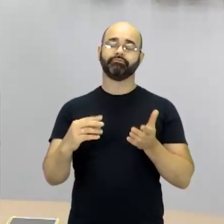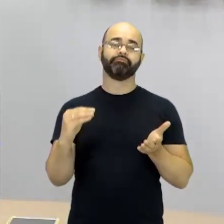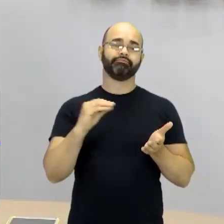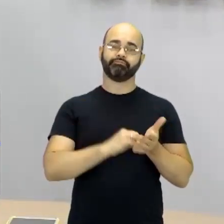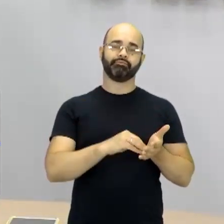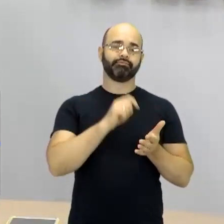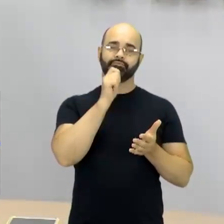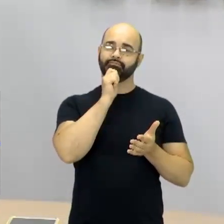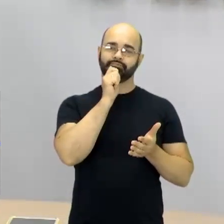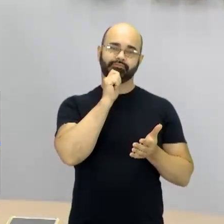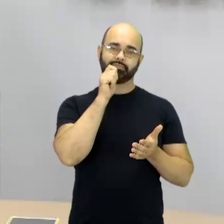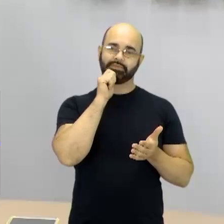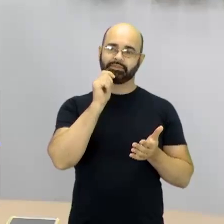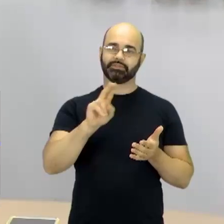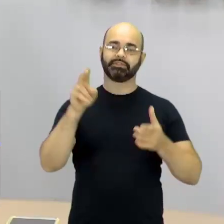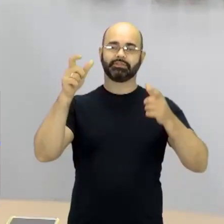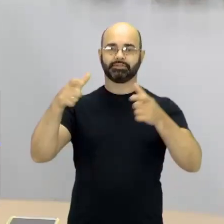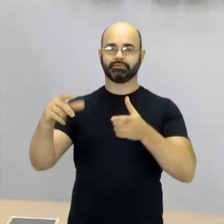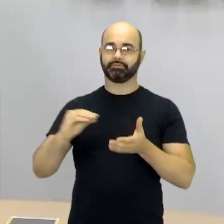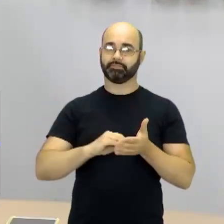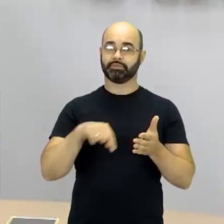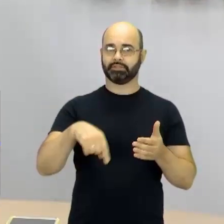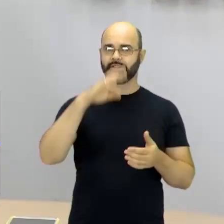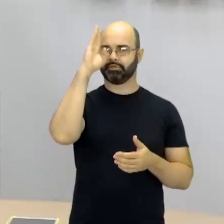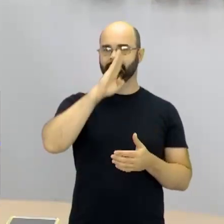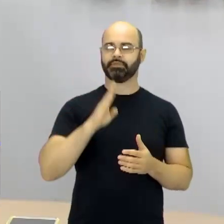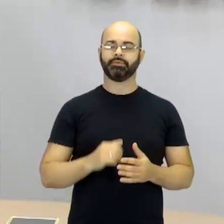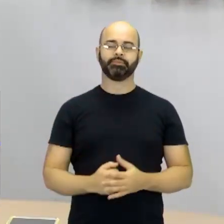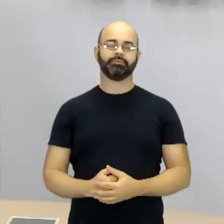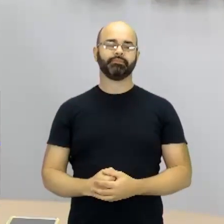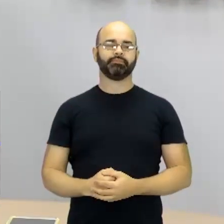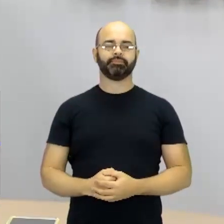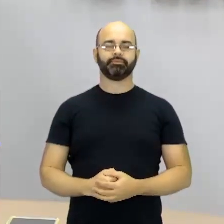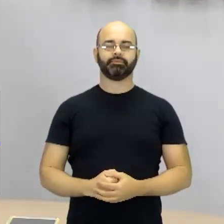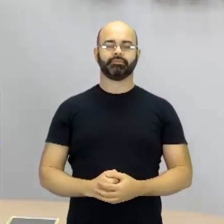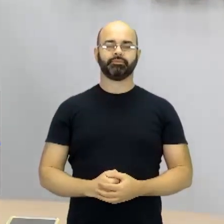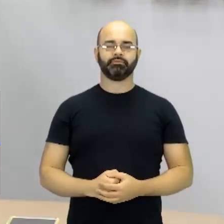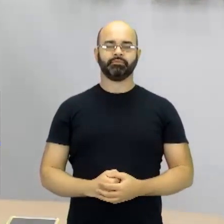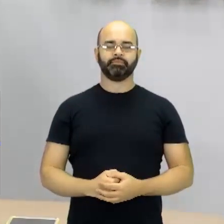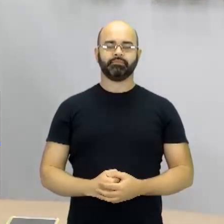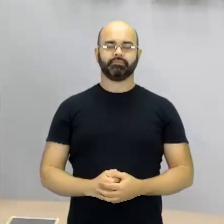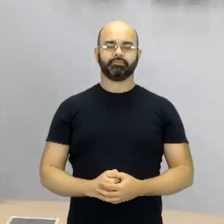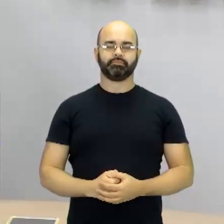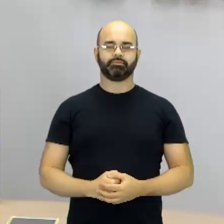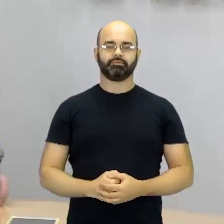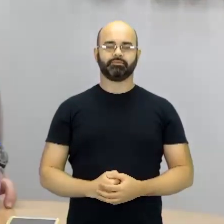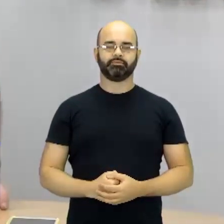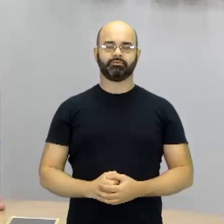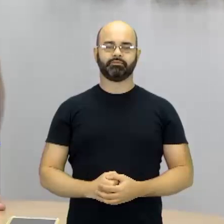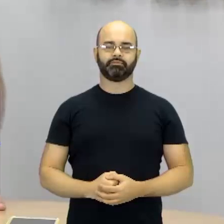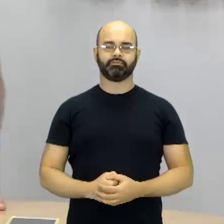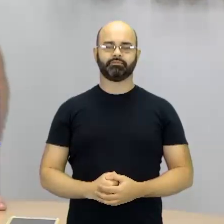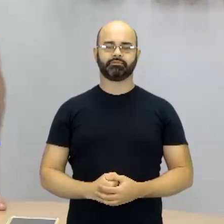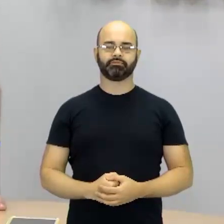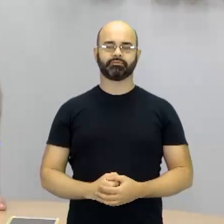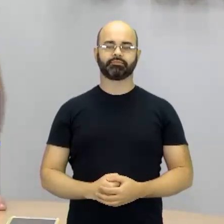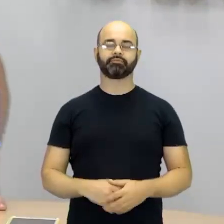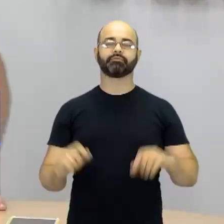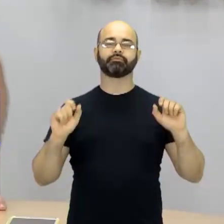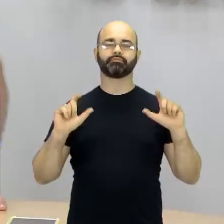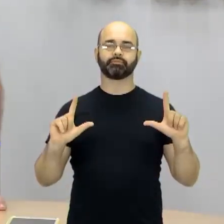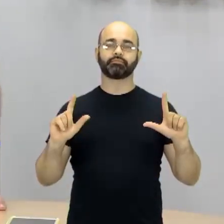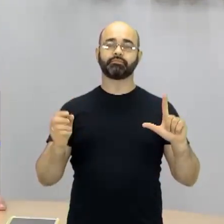unidades de conservação aqui no Brasil. Eu trouxe aí o quadro, né, até citei algumas informações desse quadro, né, para